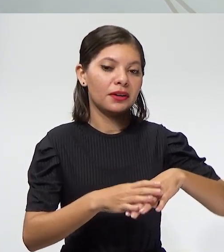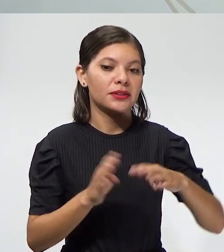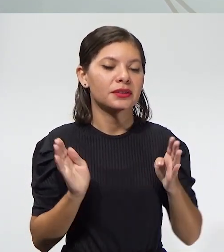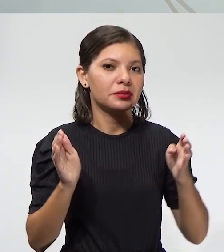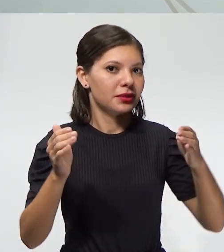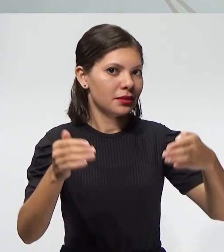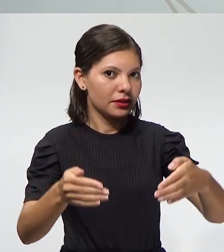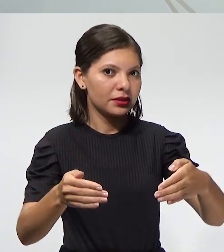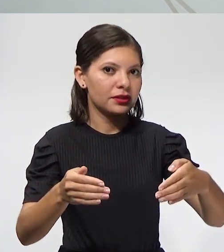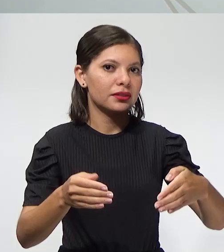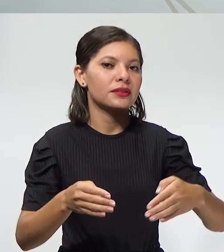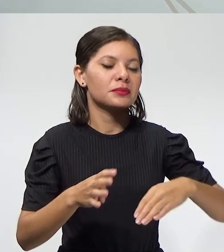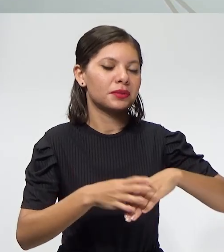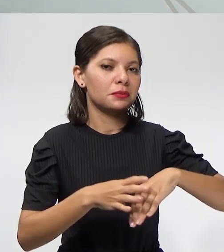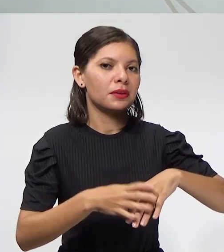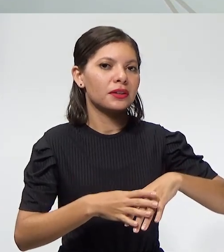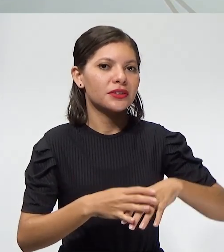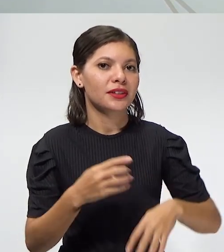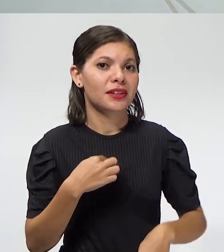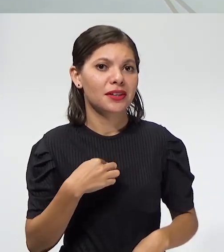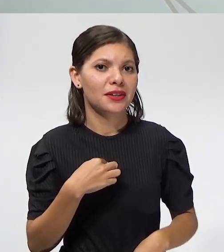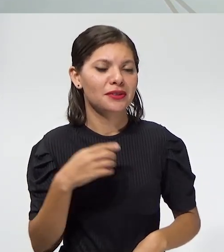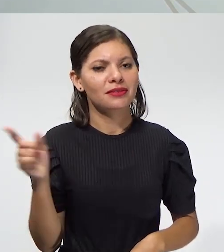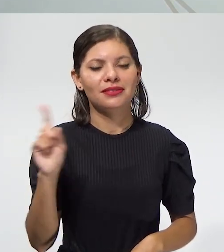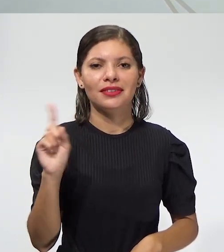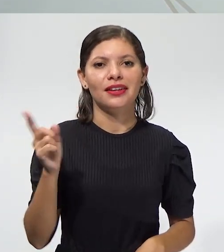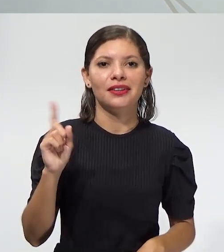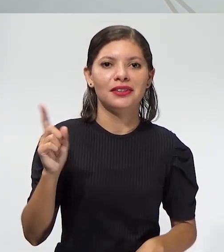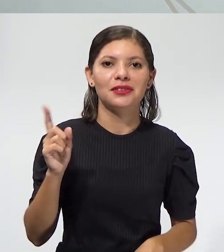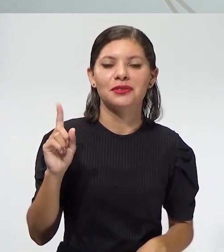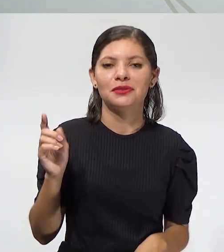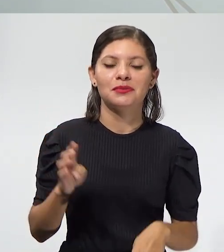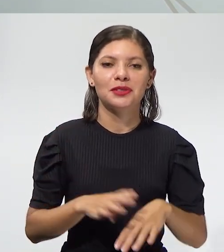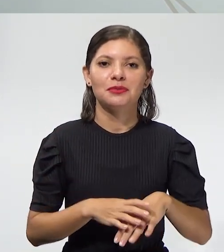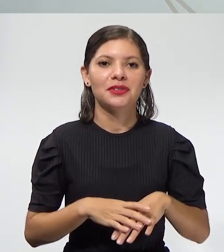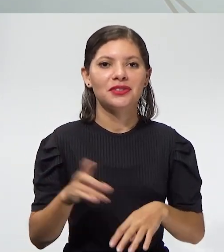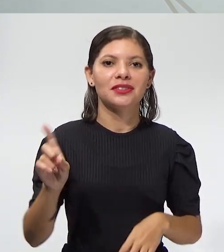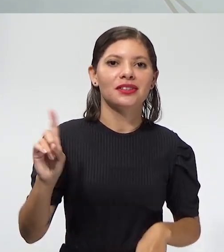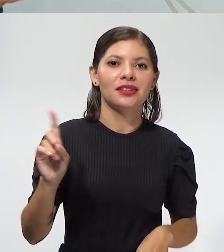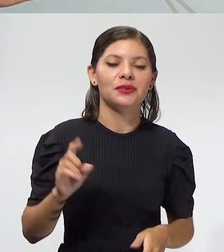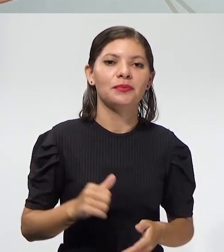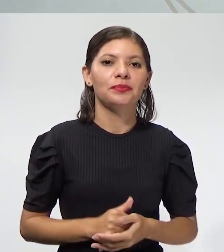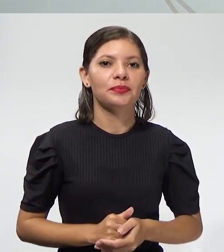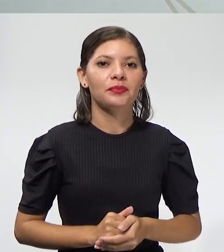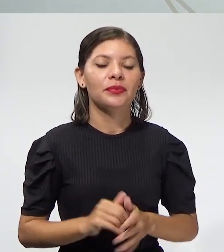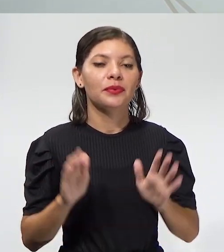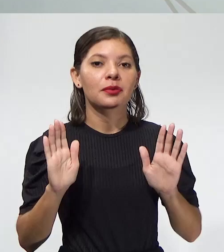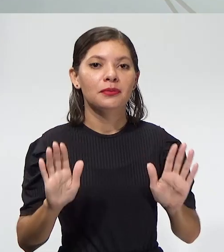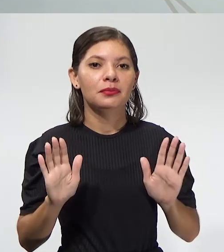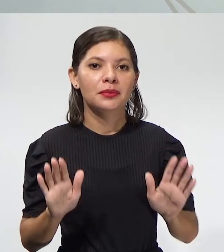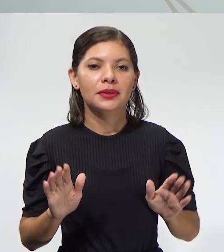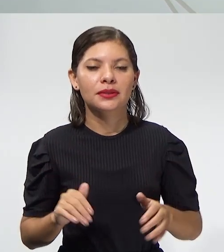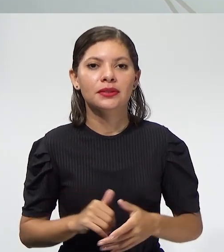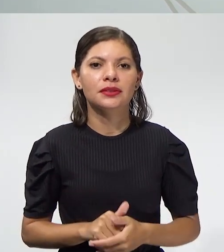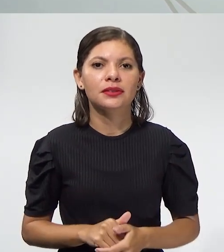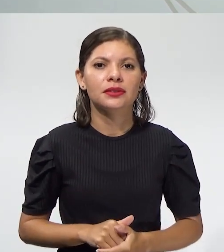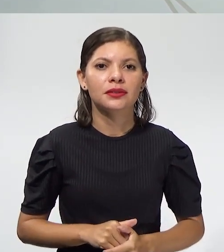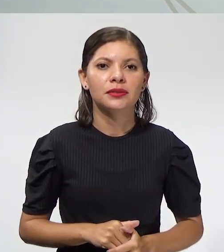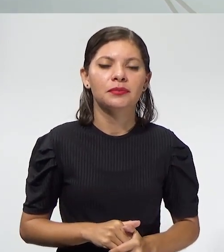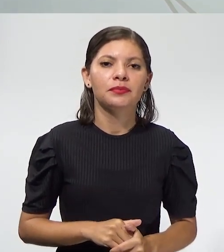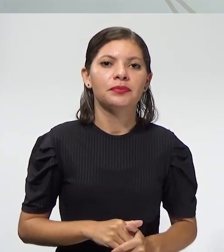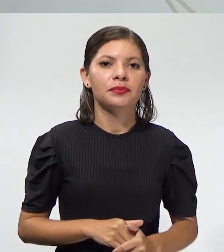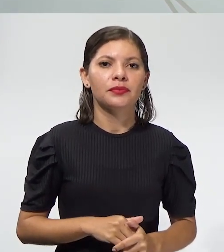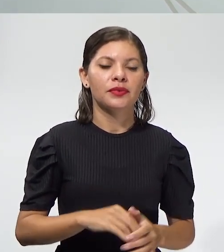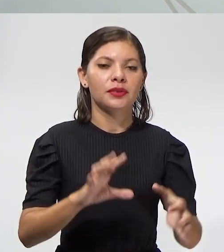o professor Rafael, na área de matemática, ele é especialista na matemática. Eu não me aventuro a ser professora de